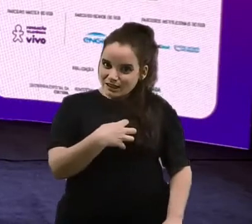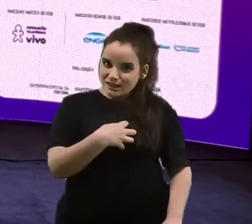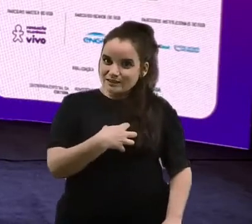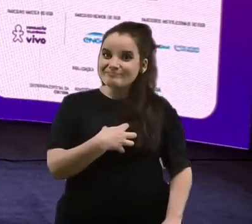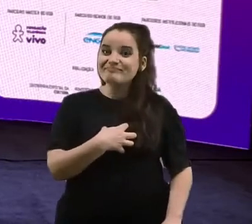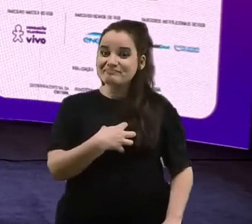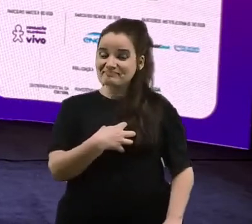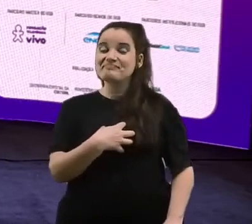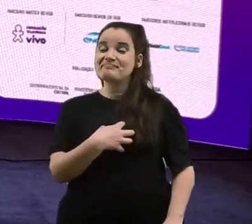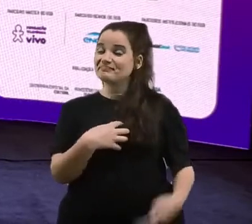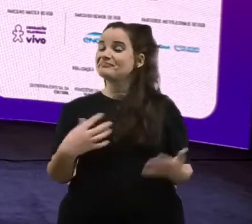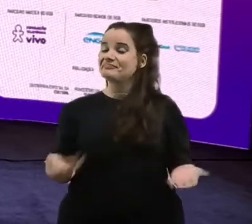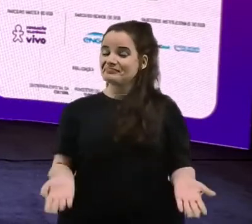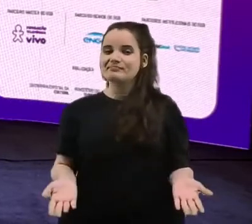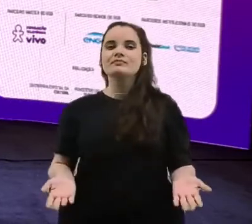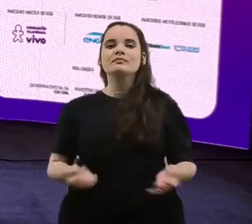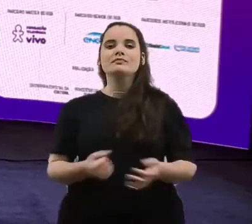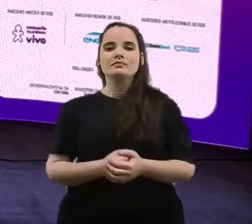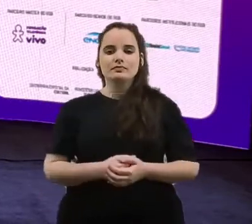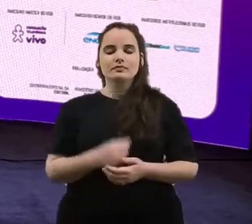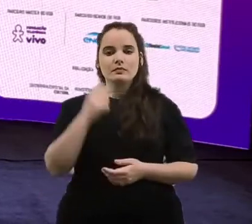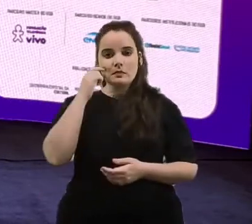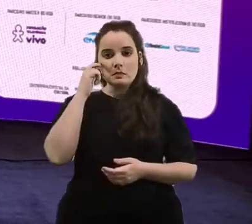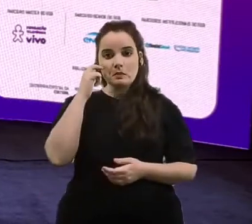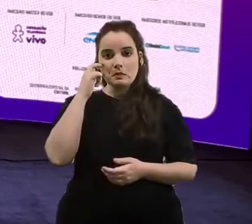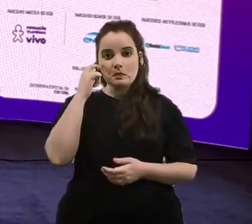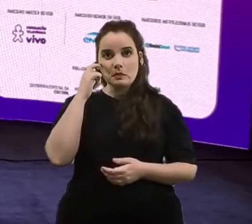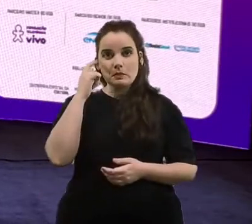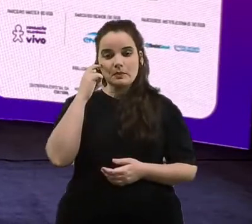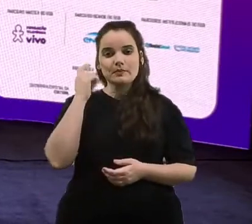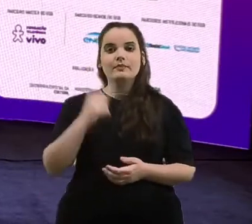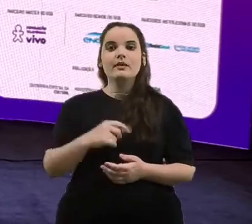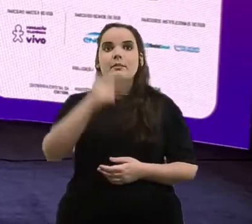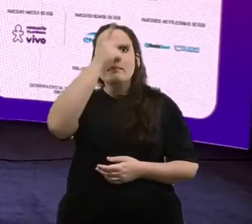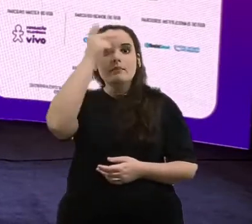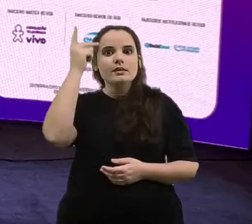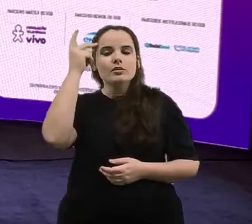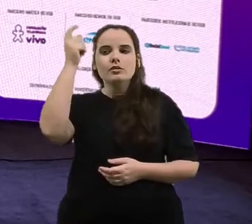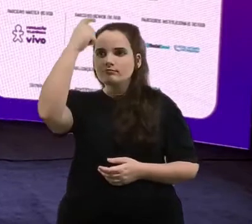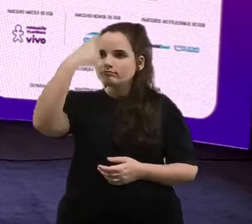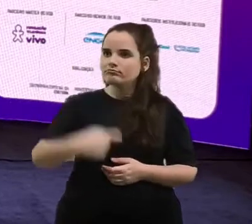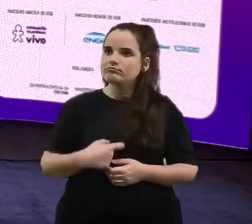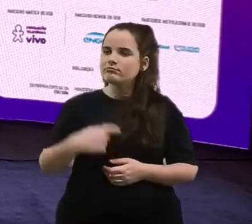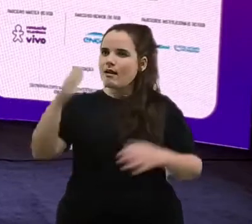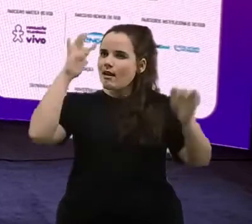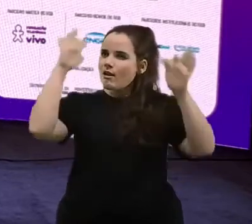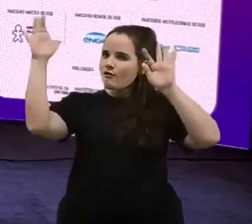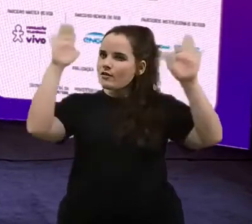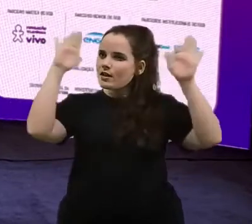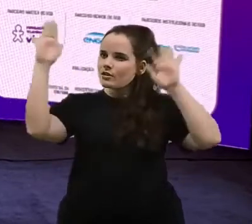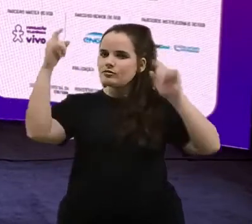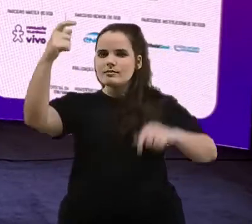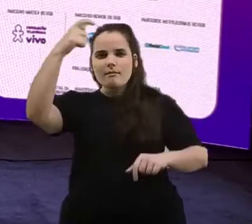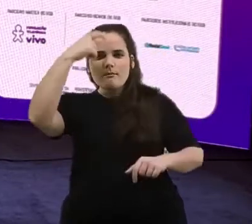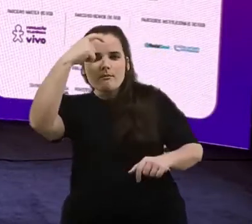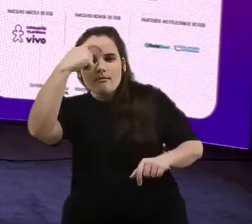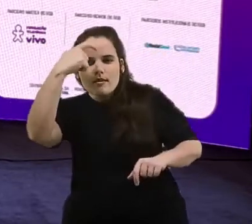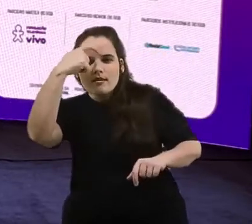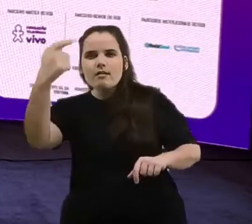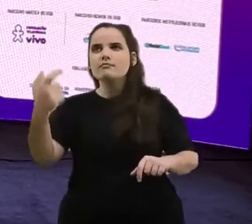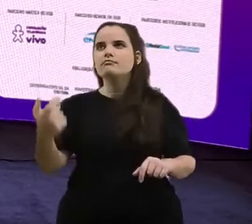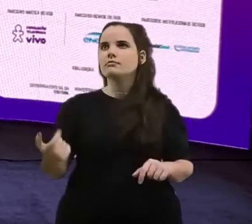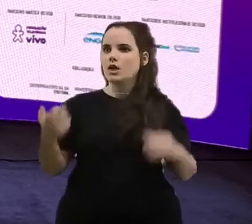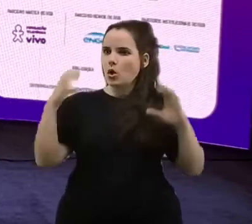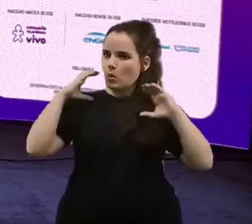isso, a pessoa começa a refletir sobre os seus pensamentos, sobre os seus comportamentos, e naturalmente, aplicando